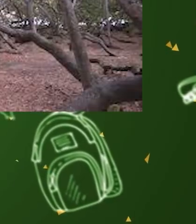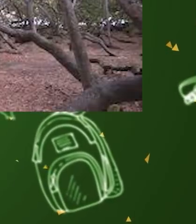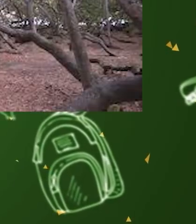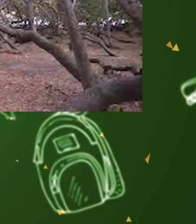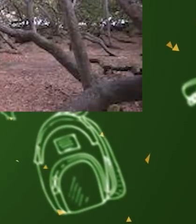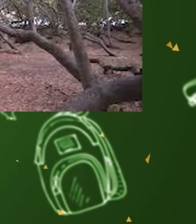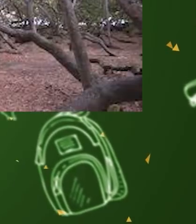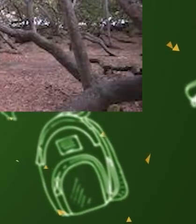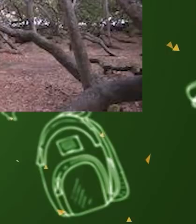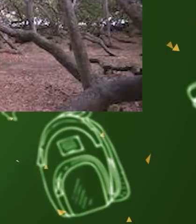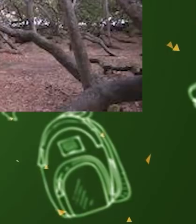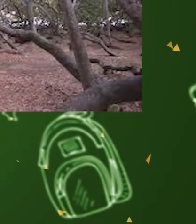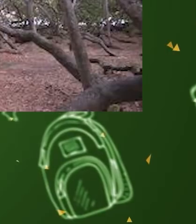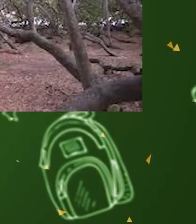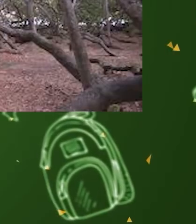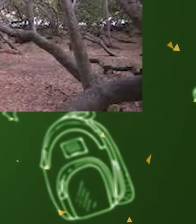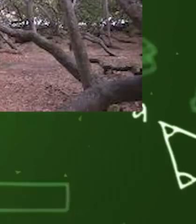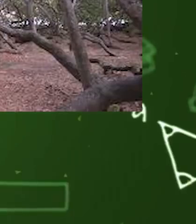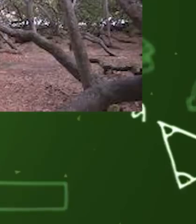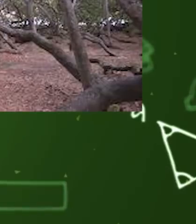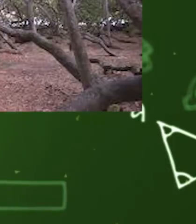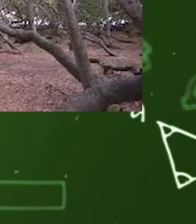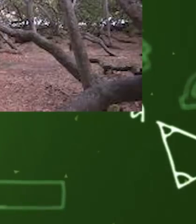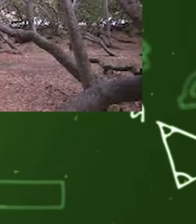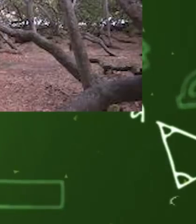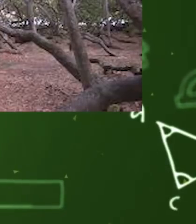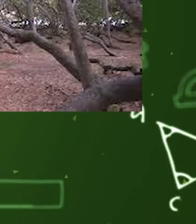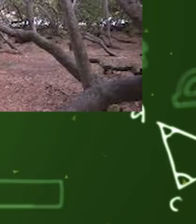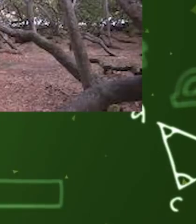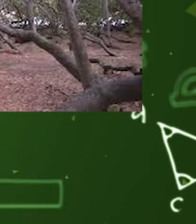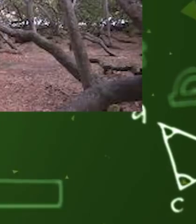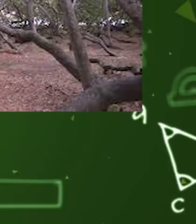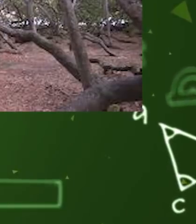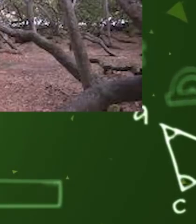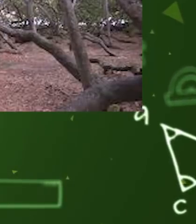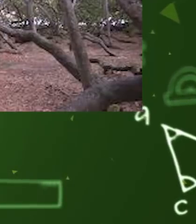foram se curvando até o solo.